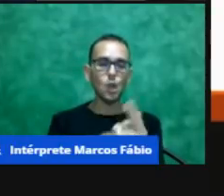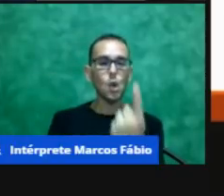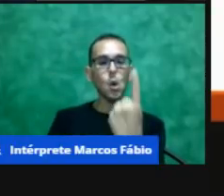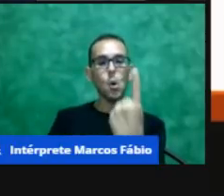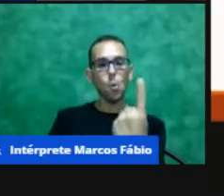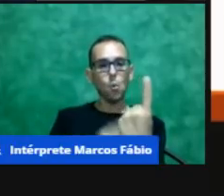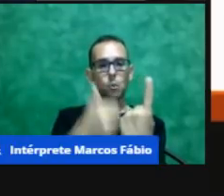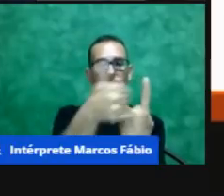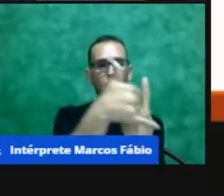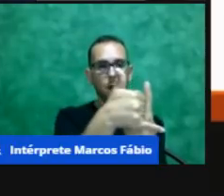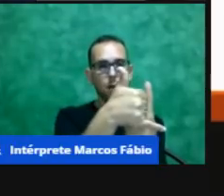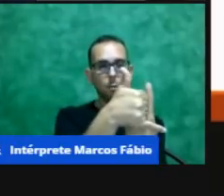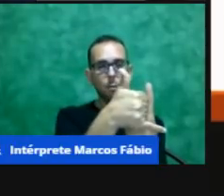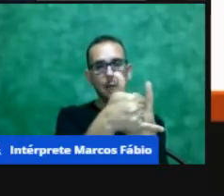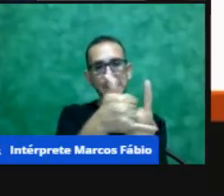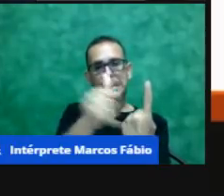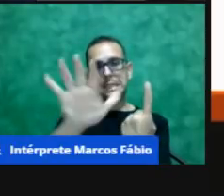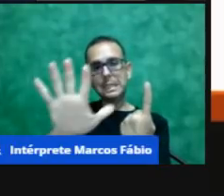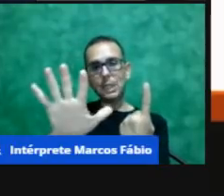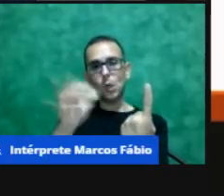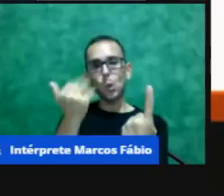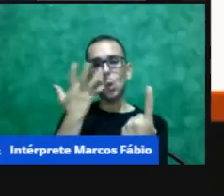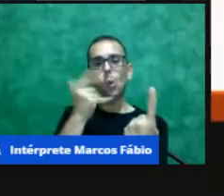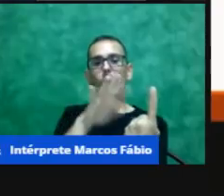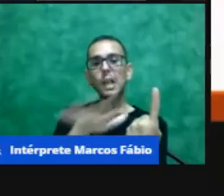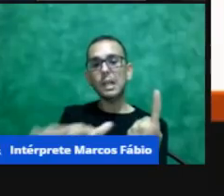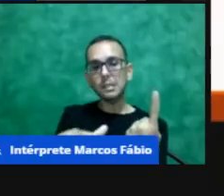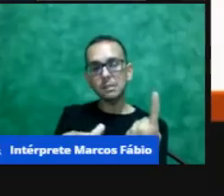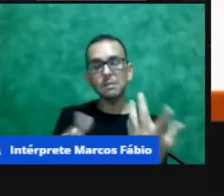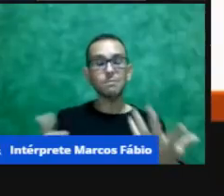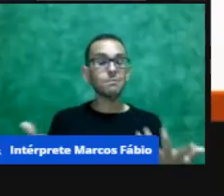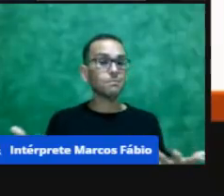6 crianças, que é uma realidade nossa, e acaba